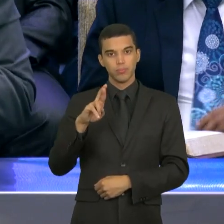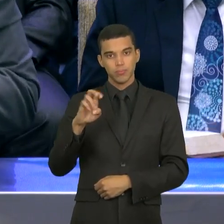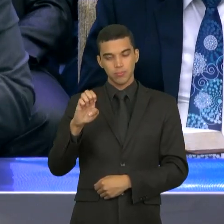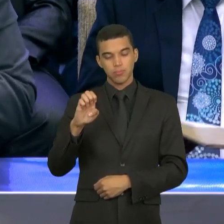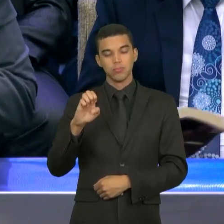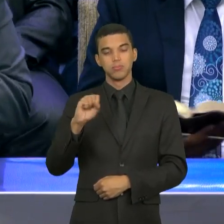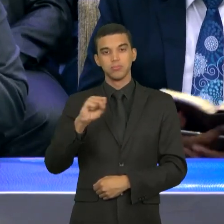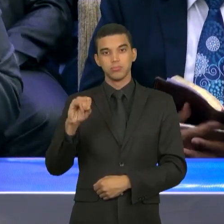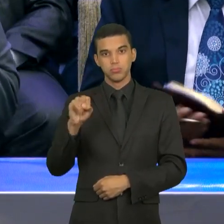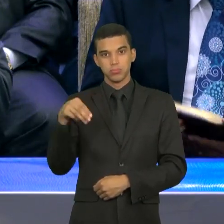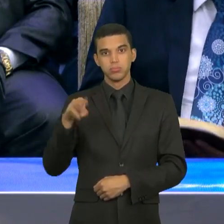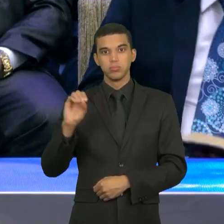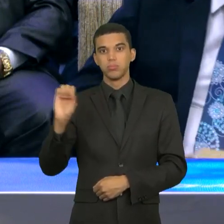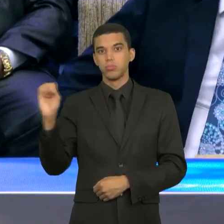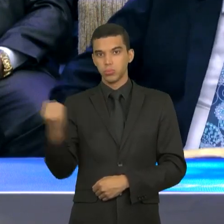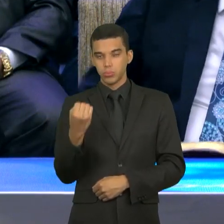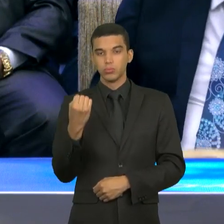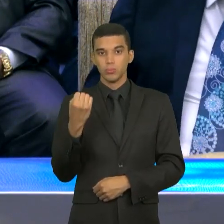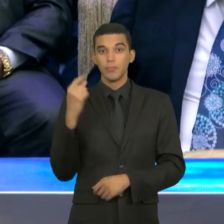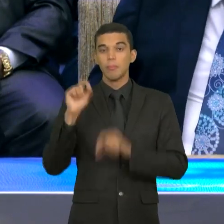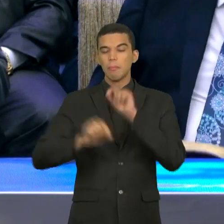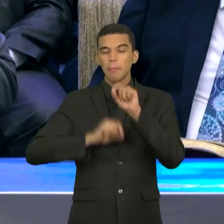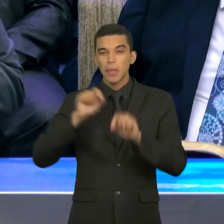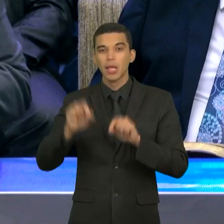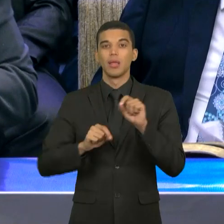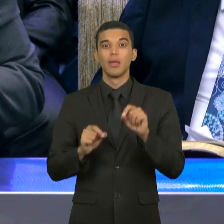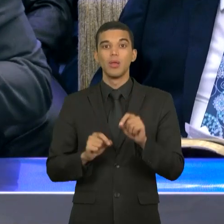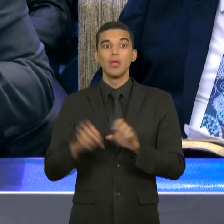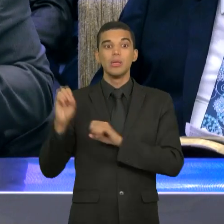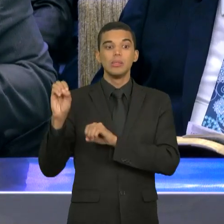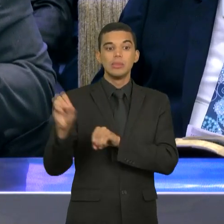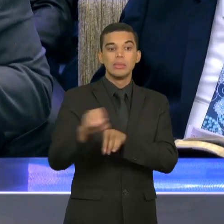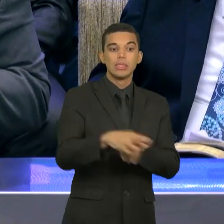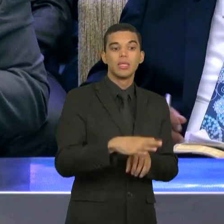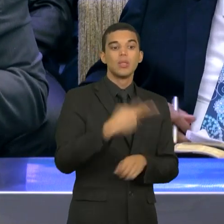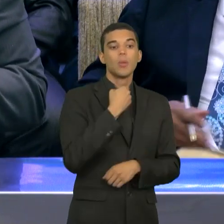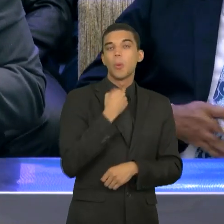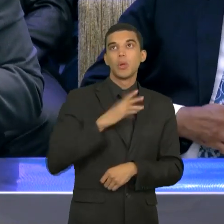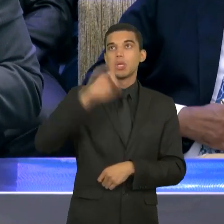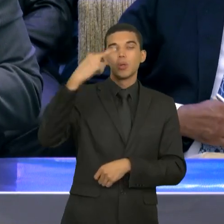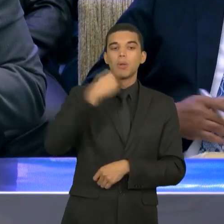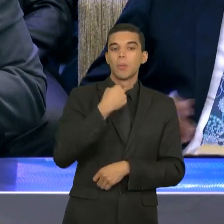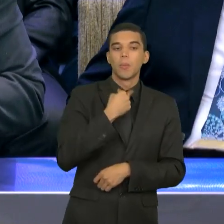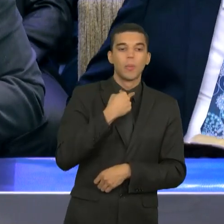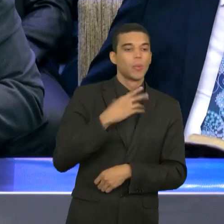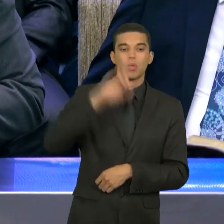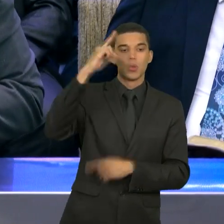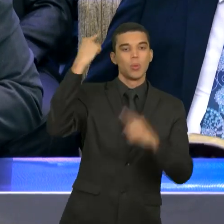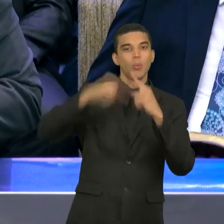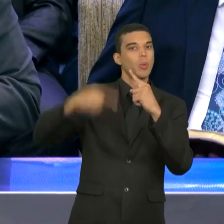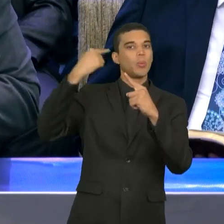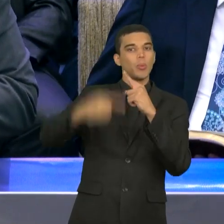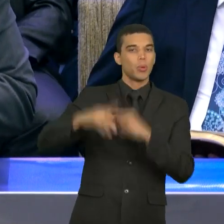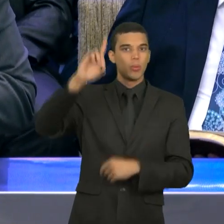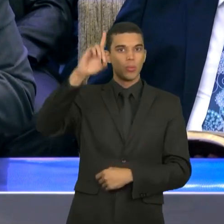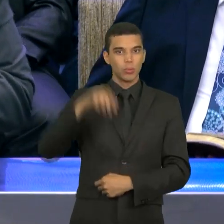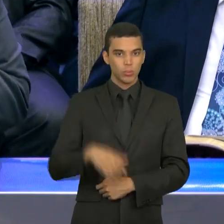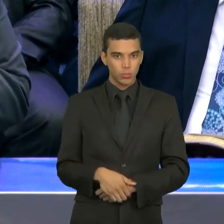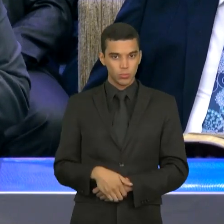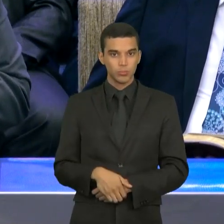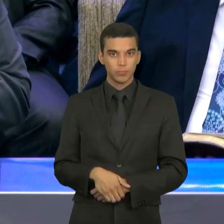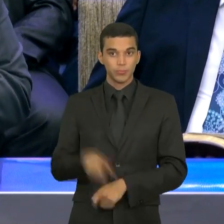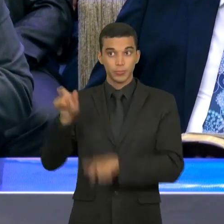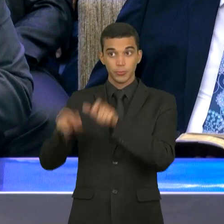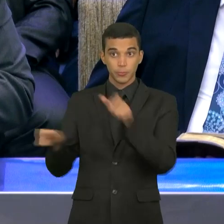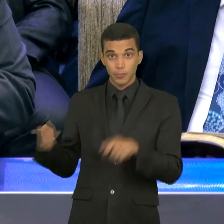as afeições Morais dos alunos eles descobriram isso progressistas se concentraram nesse novo aliado